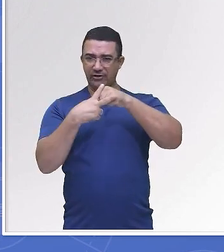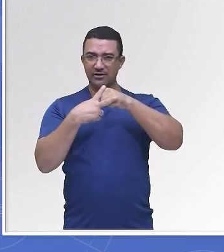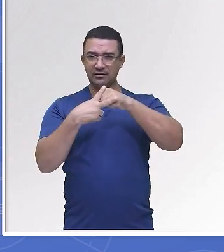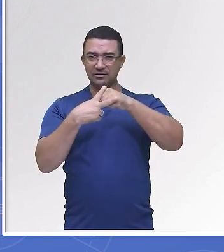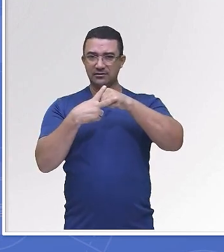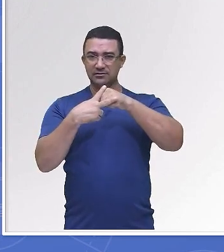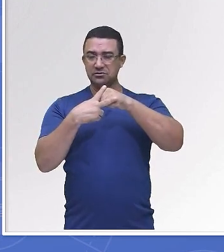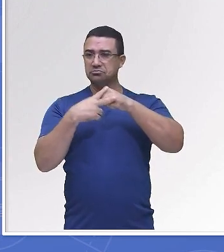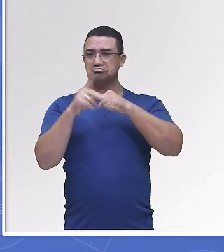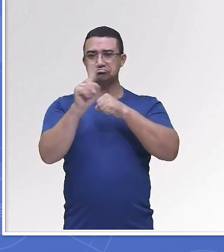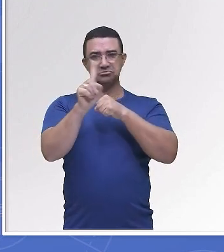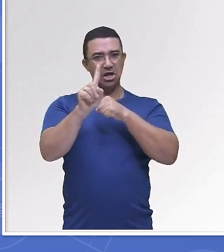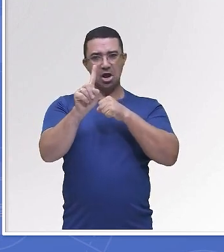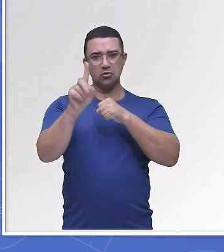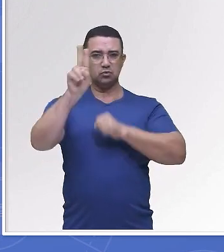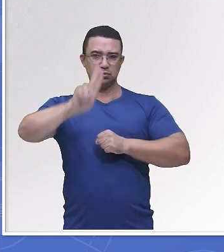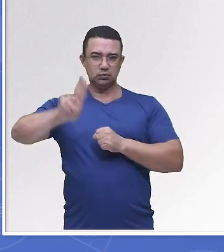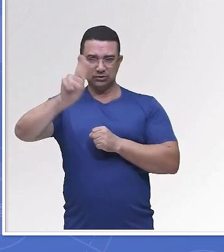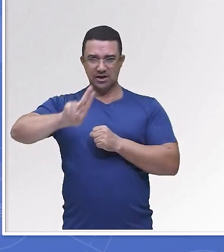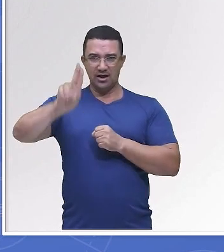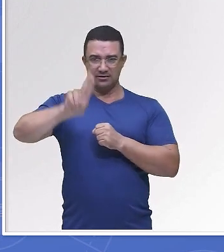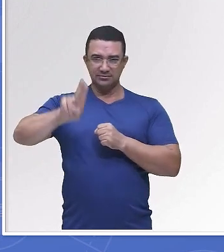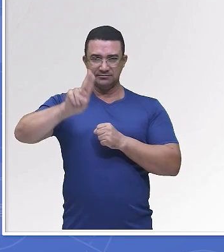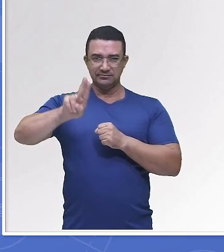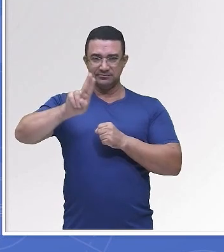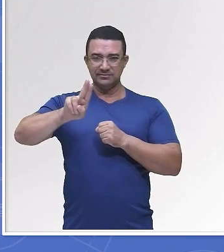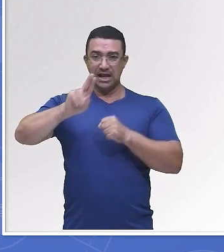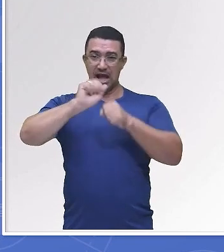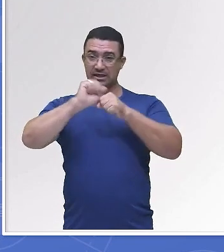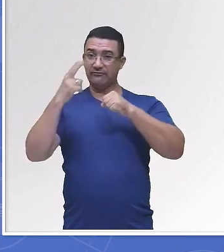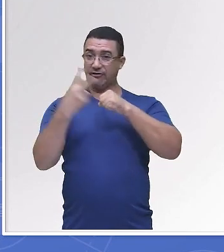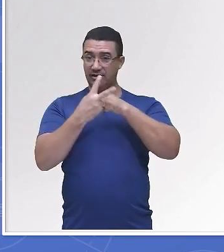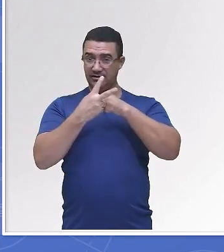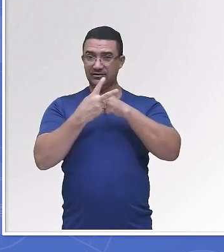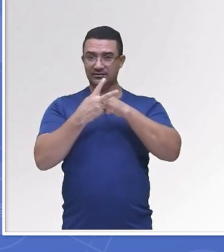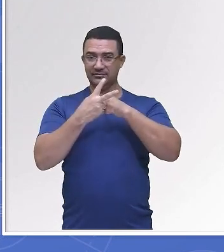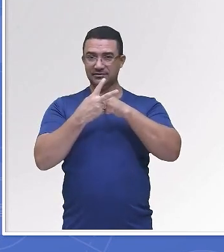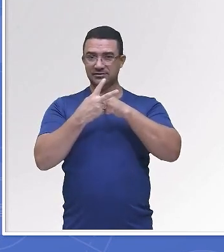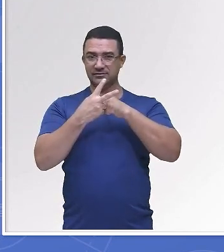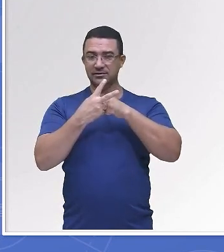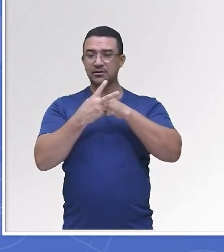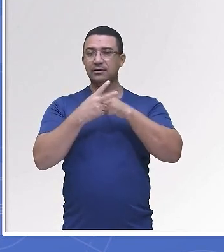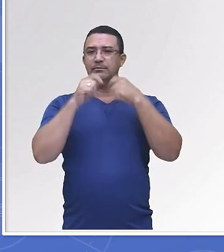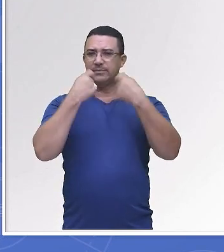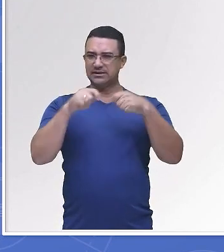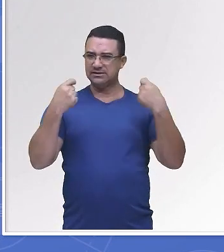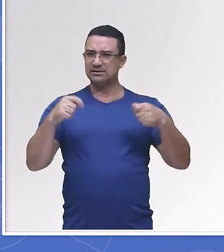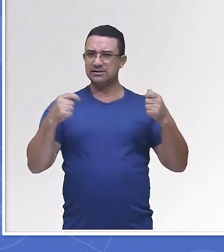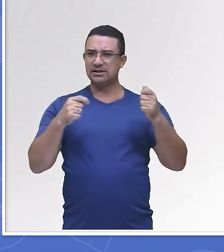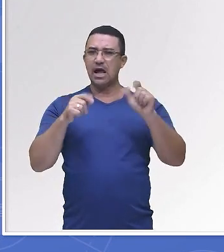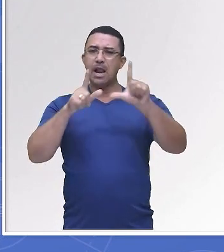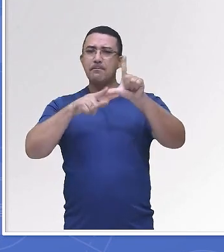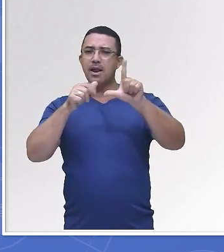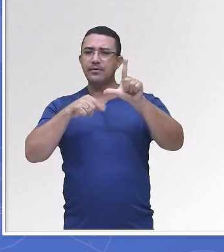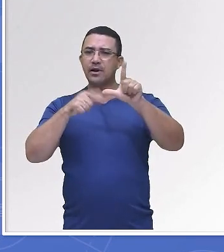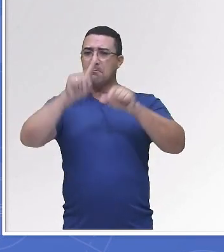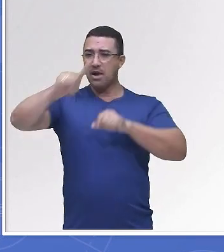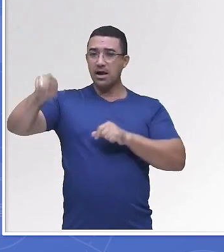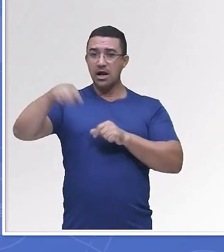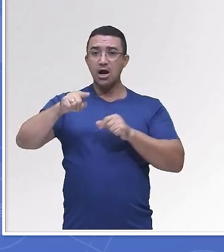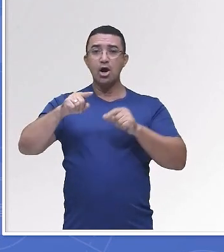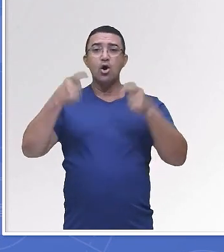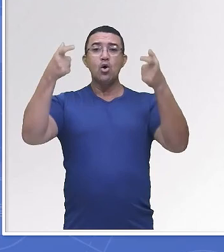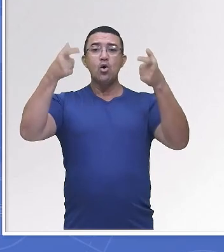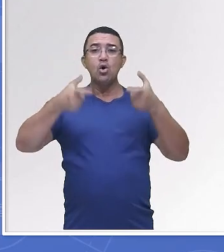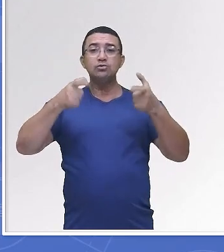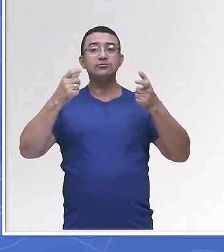foi utilizado, então a gente só precisa de uma alternativa que tenha todos os elementos destacados lá no texto. Olfato, audição